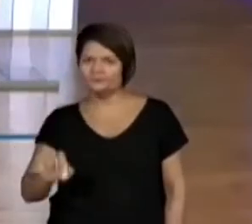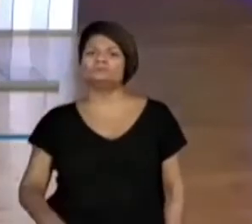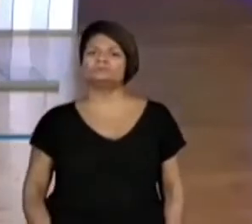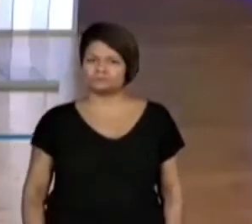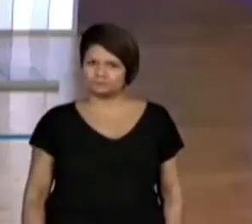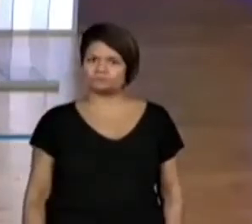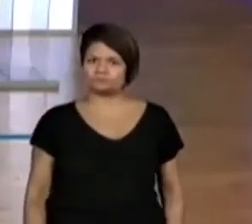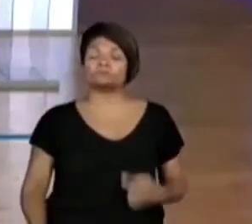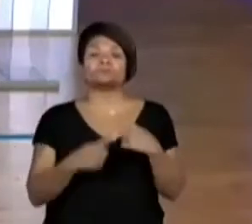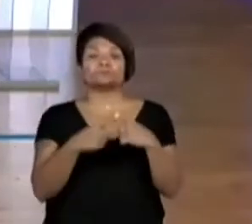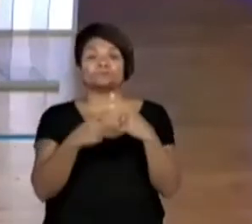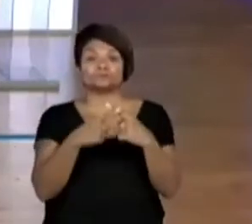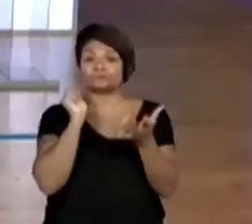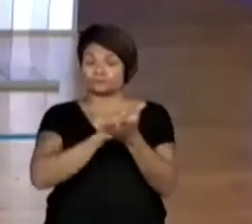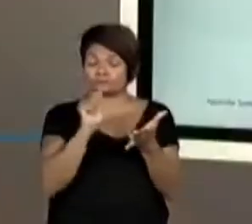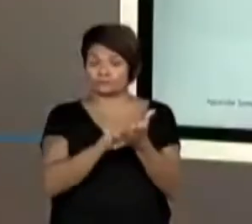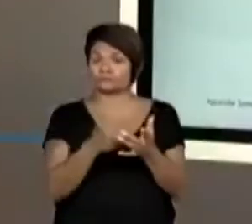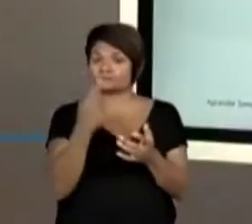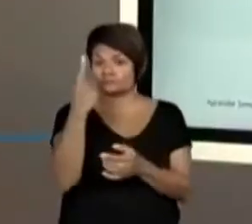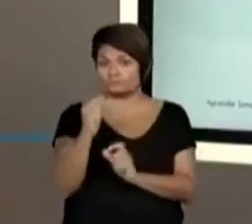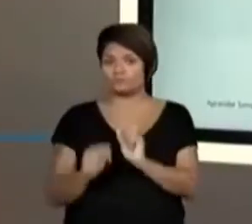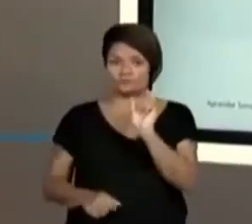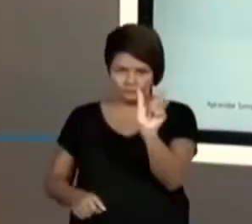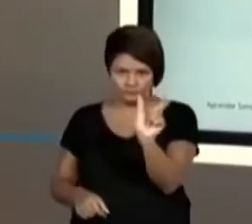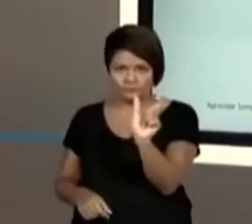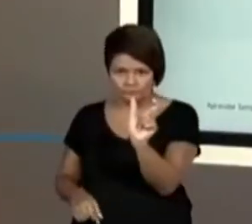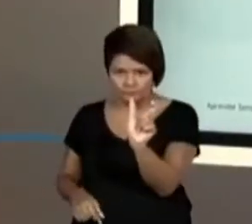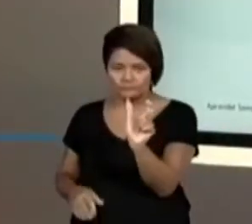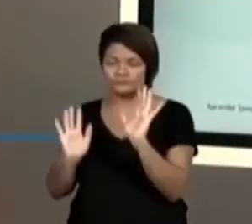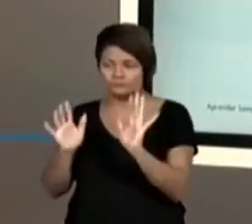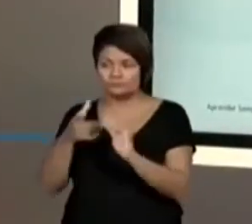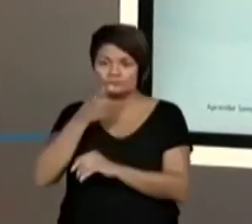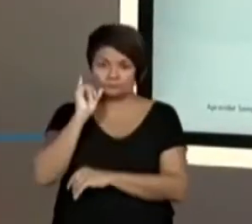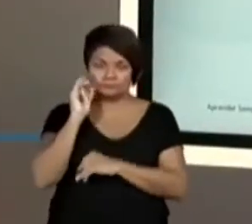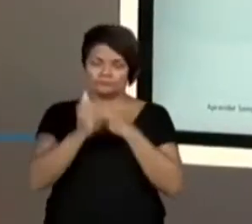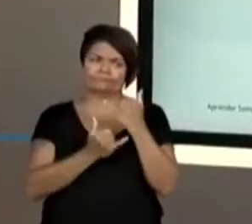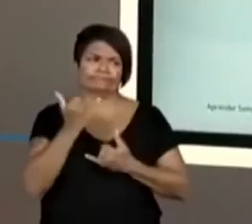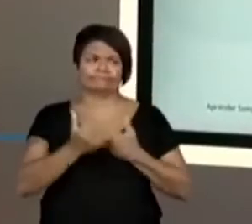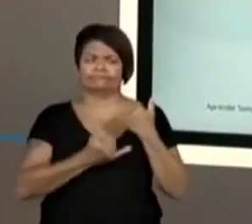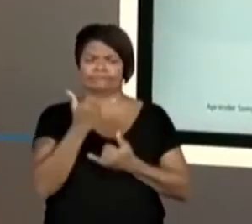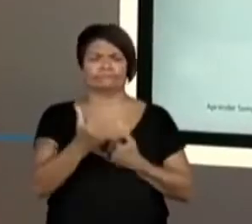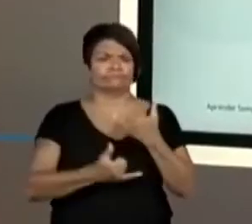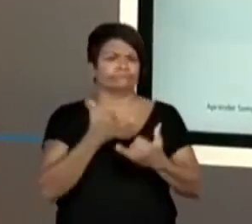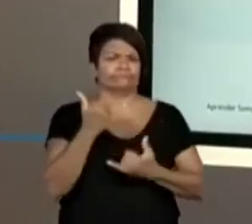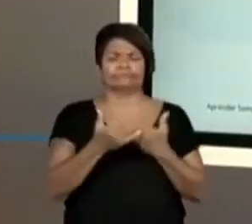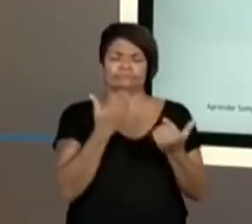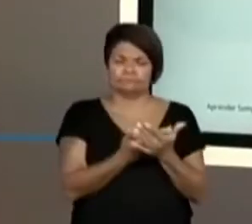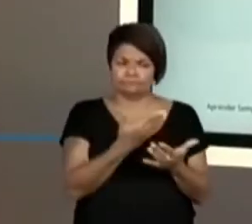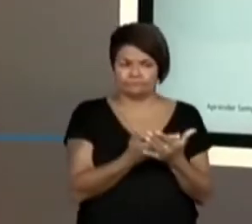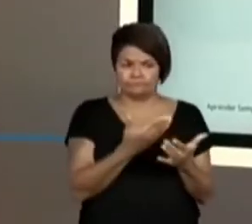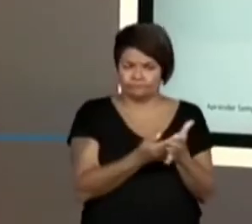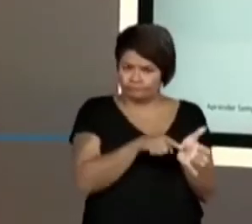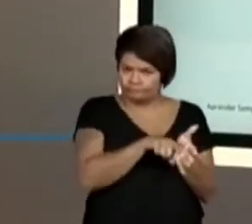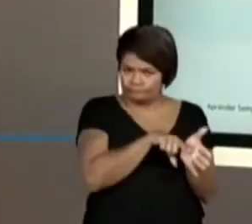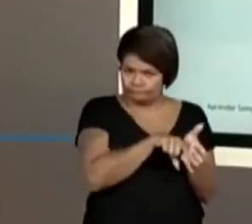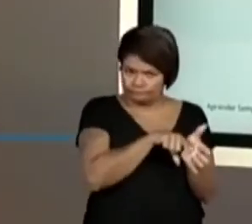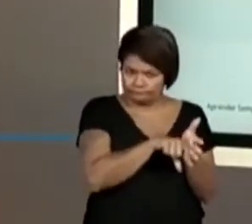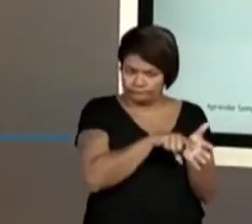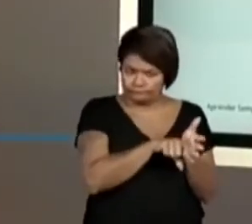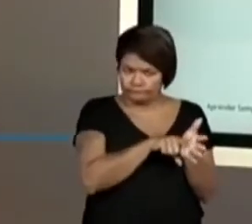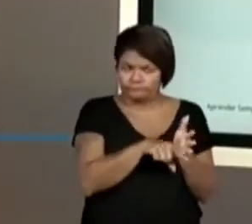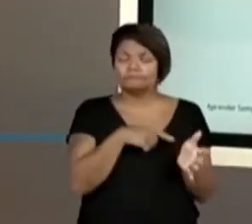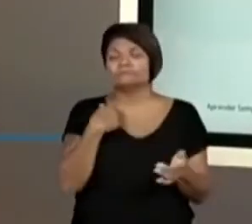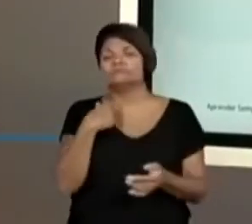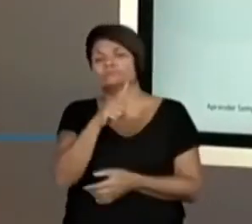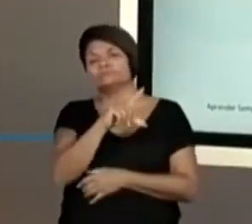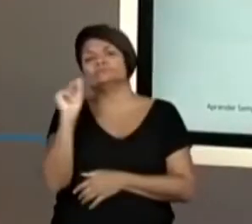daí a gente pega a escrita de uma palavra que a gente brincou e ouviu bastante ontem, estuda um pouquinho ela e a gente vai ter tempo de escolher. O livro